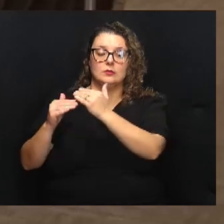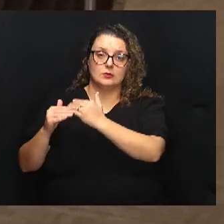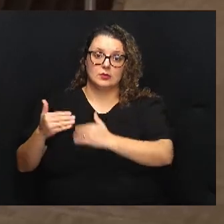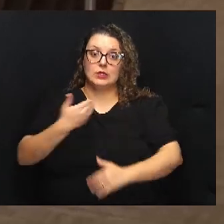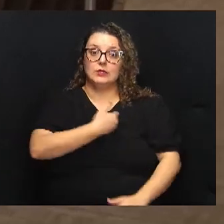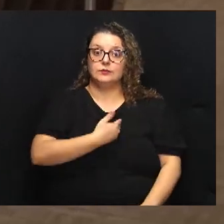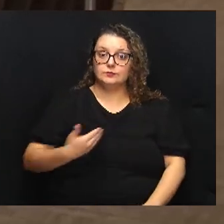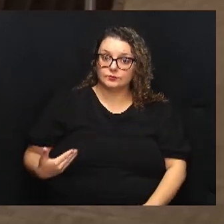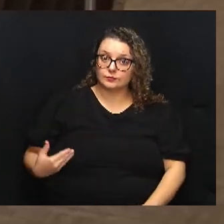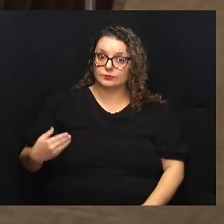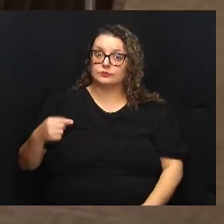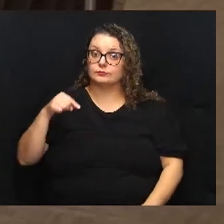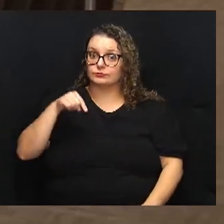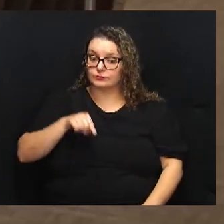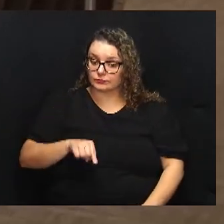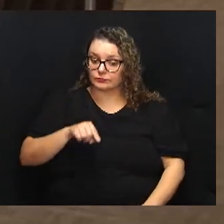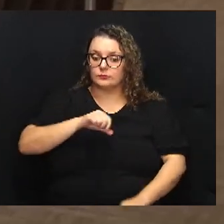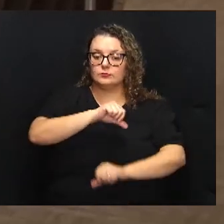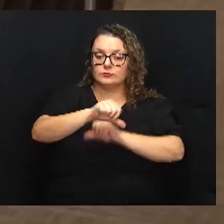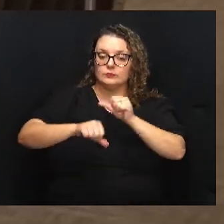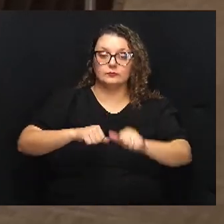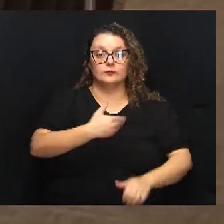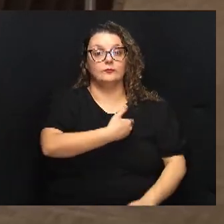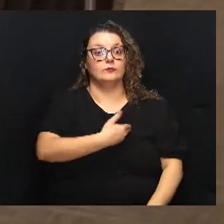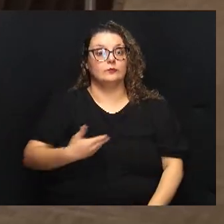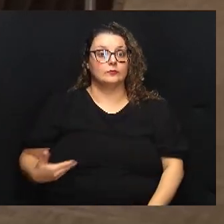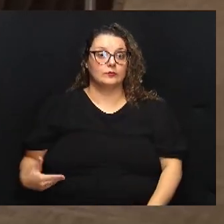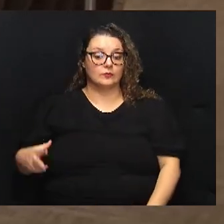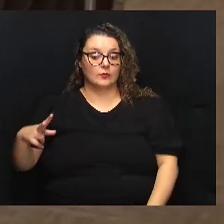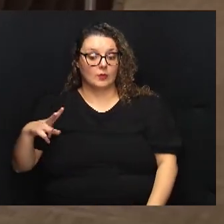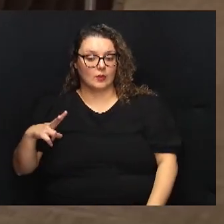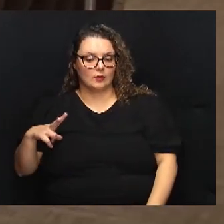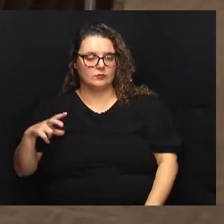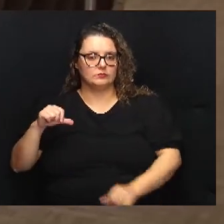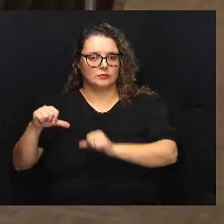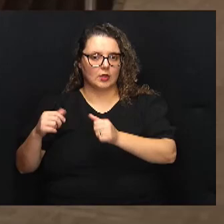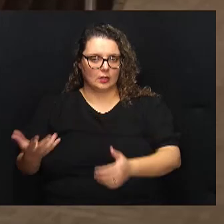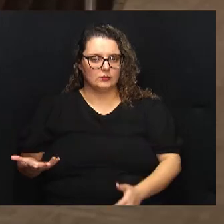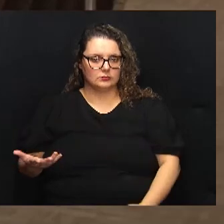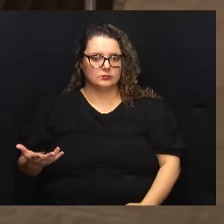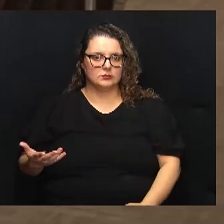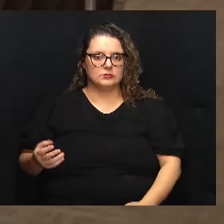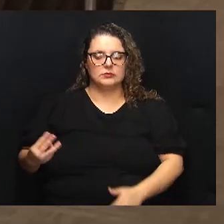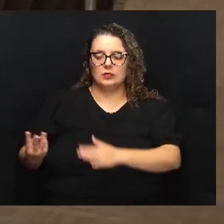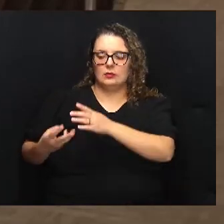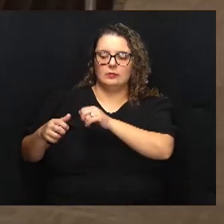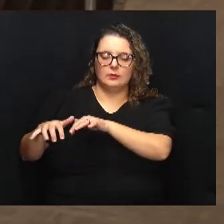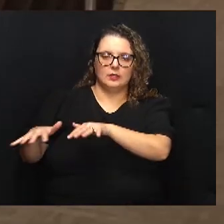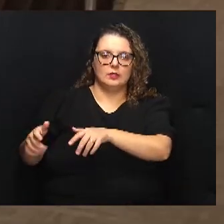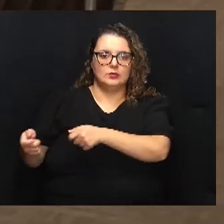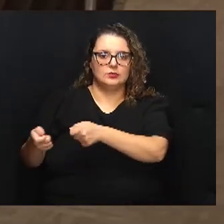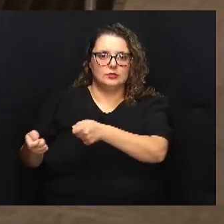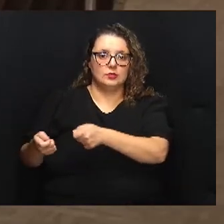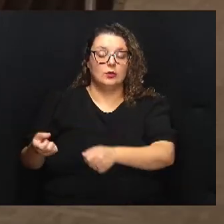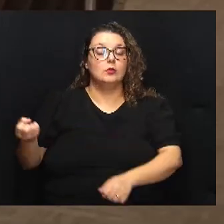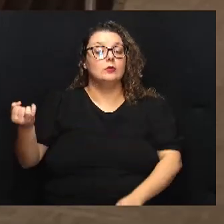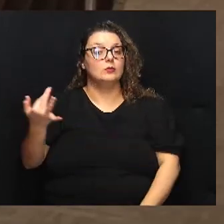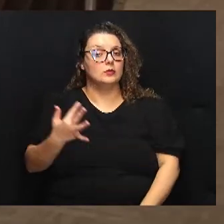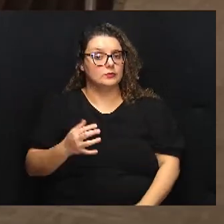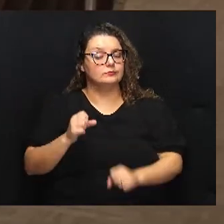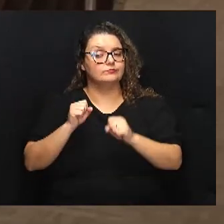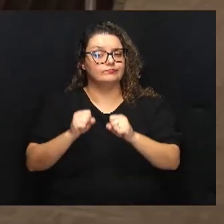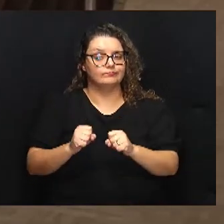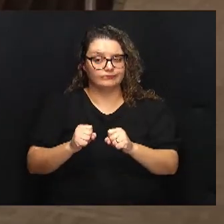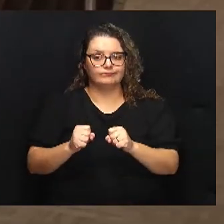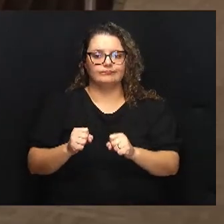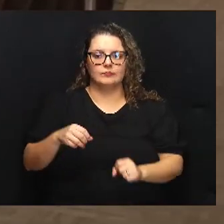torna privado, se isso vai para o campo, para as mãos, para o domínio da terceirização, o quanto isso pode virar uma moeda